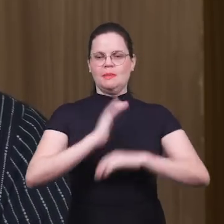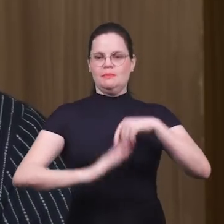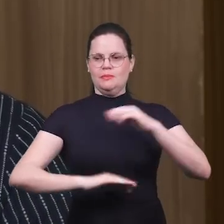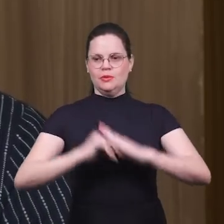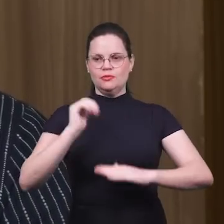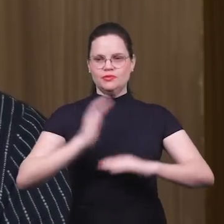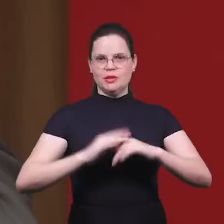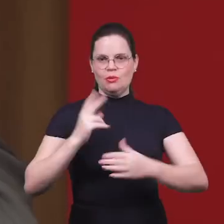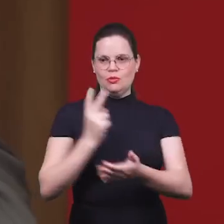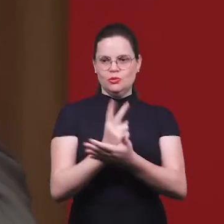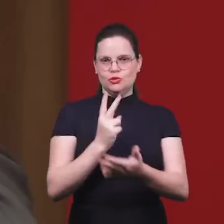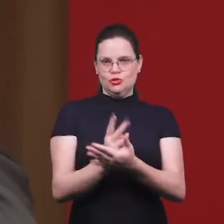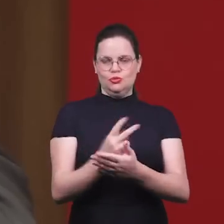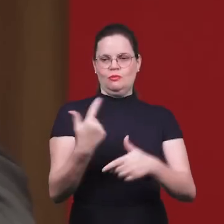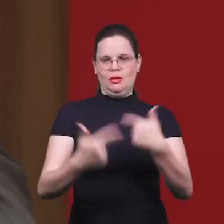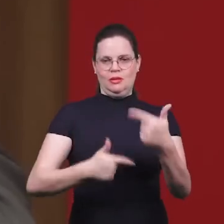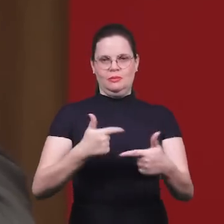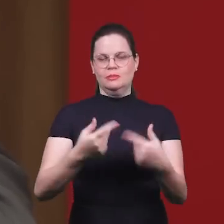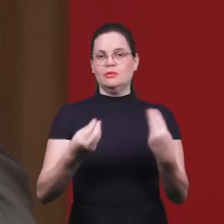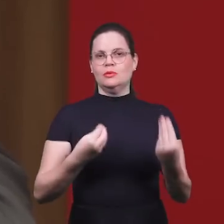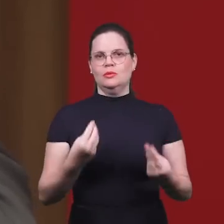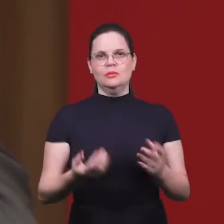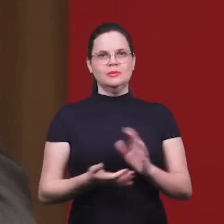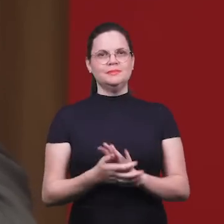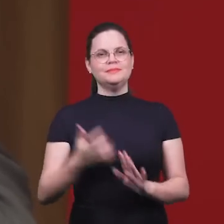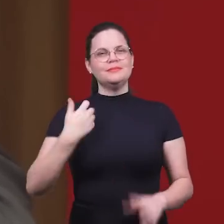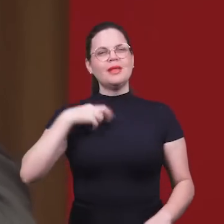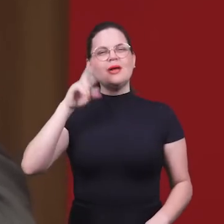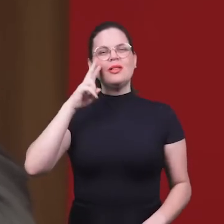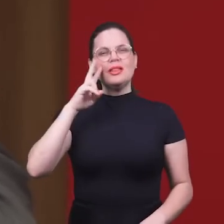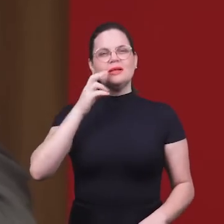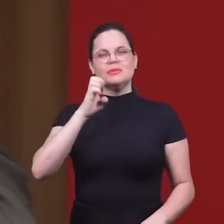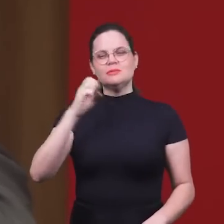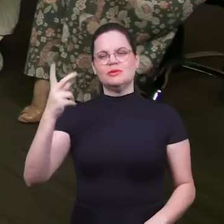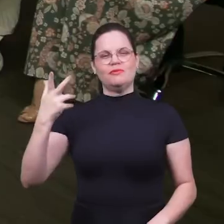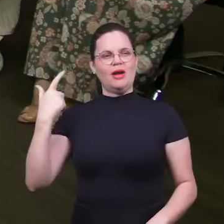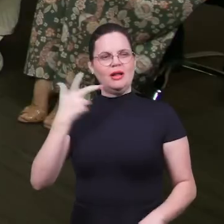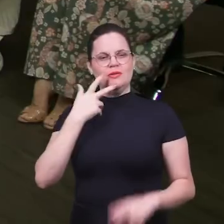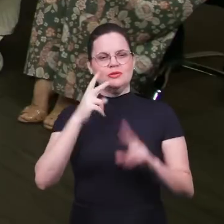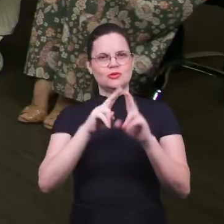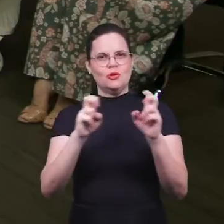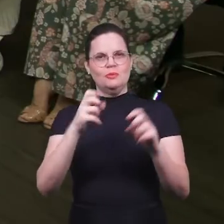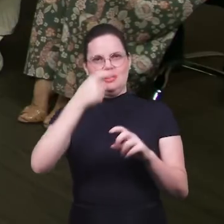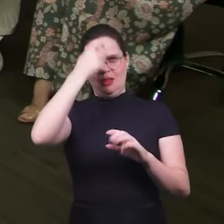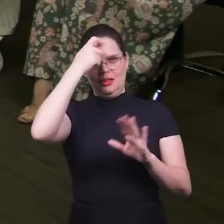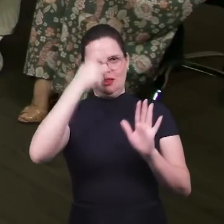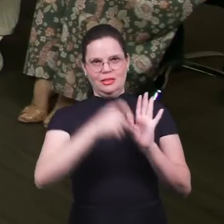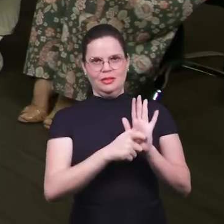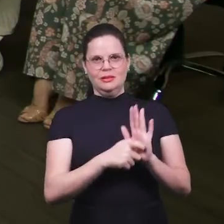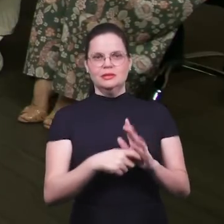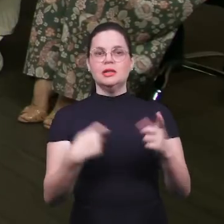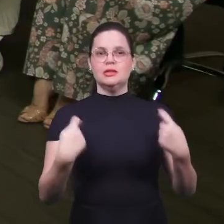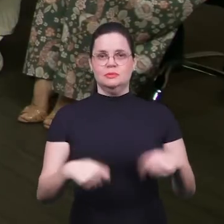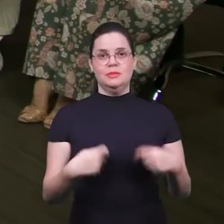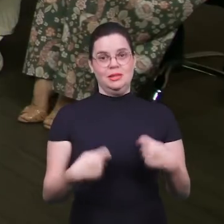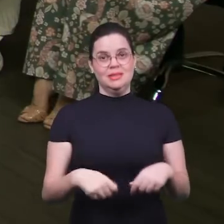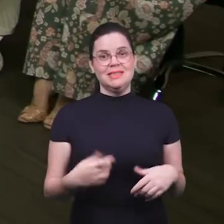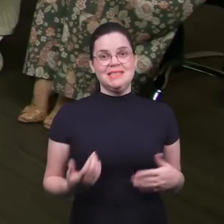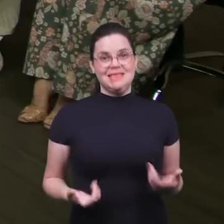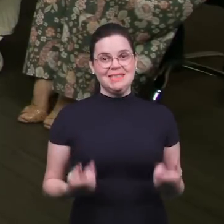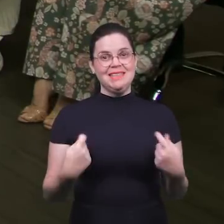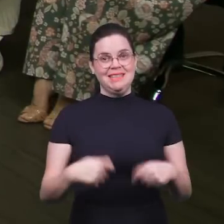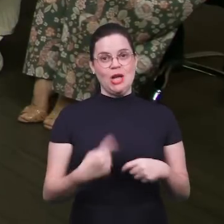profissões. Eu me lembro que no programa anterior a gente comentou que só sobre inteligência artificial a gente ia ter que fazer um programa. Outro